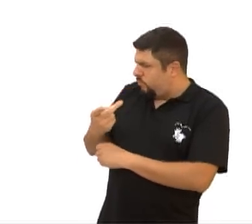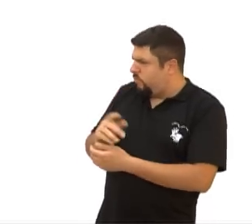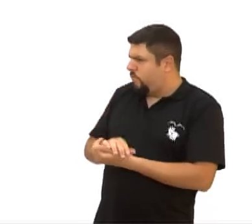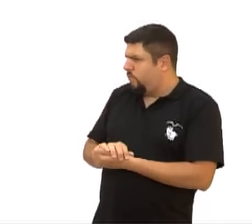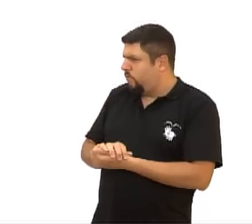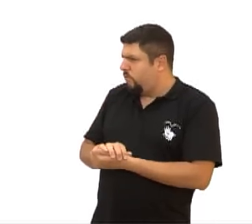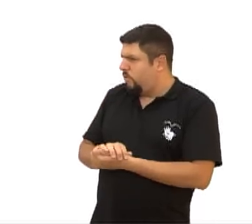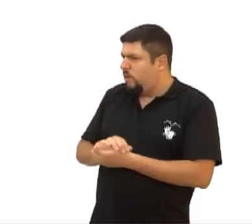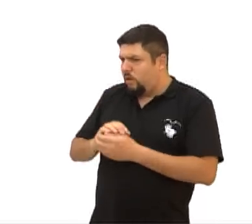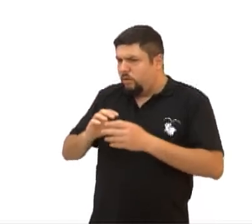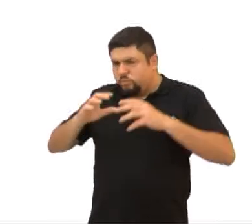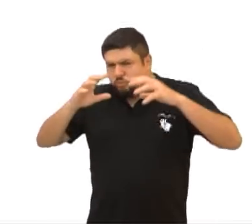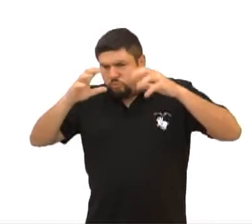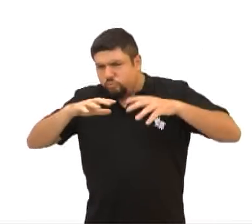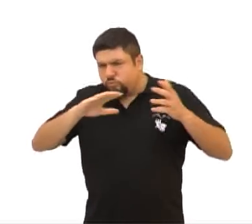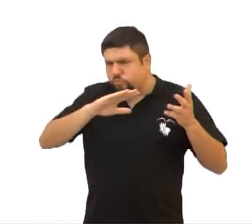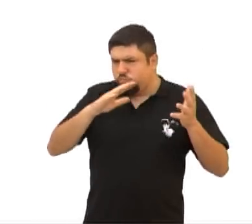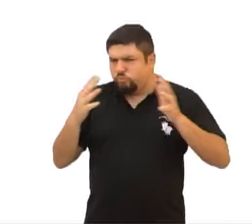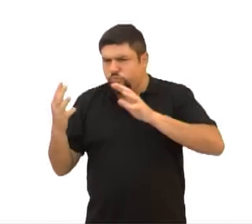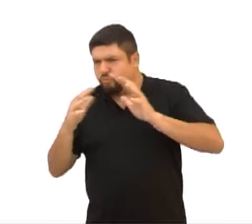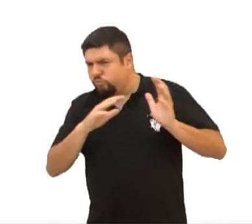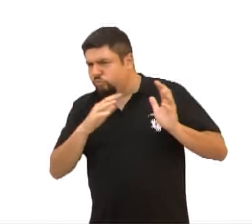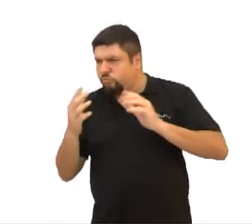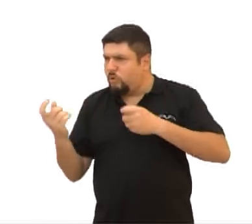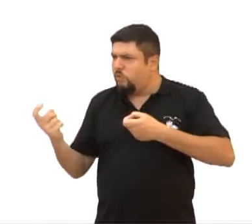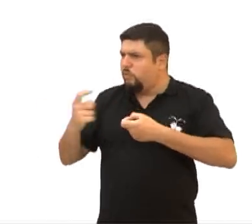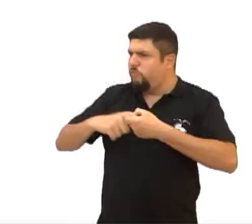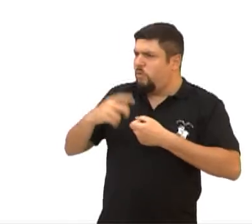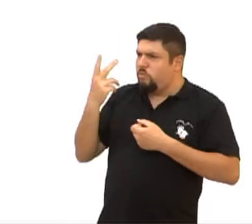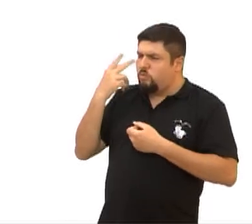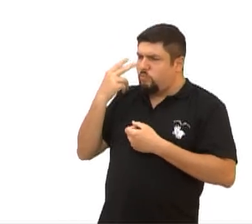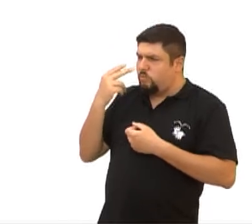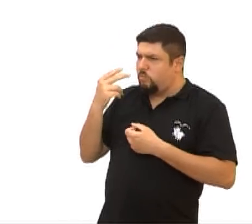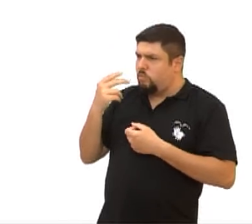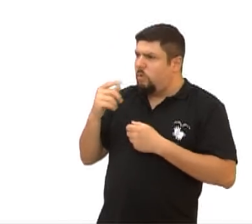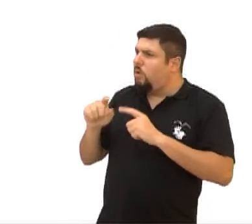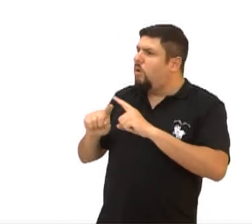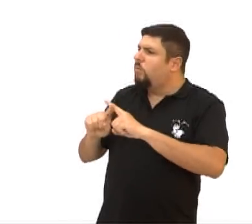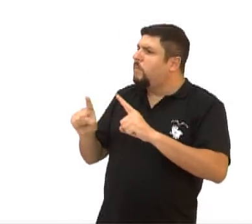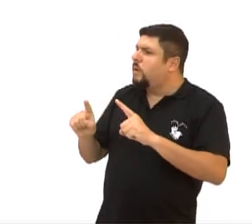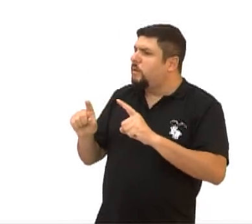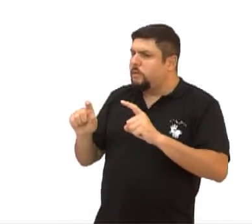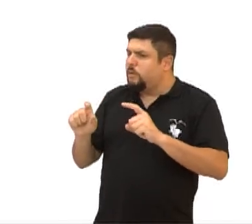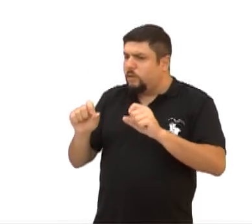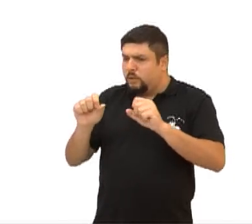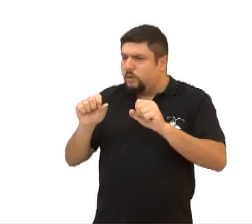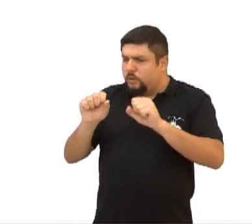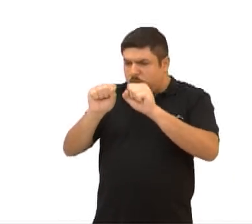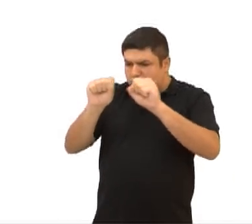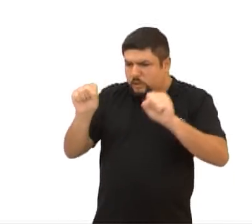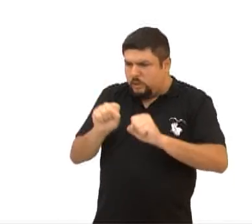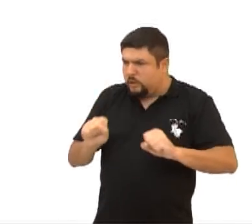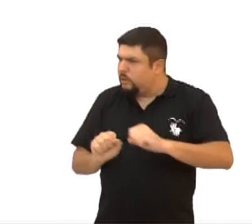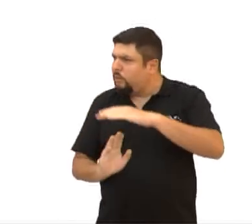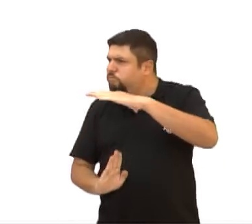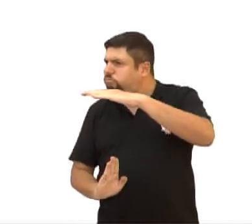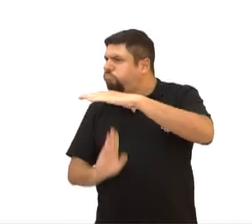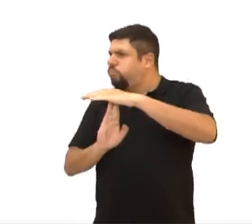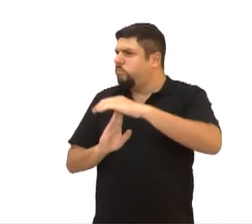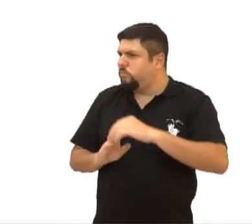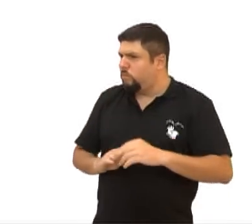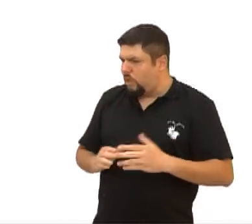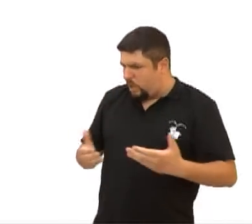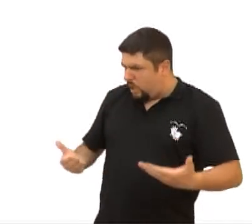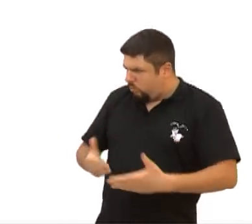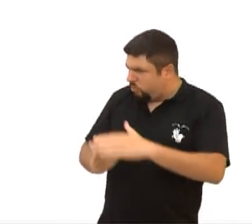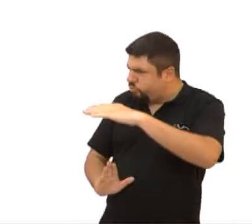condições meteorológicas se normalizassem, o sistema chegaria ao limite. Já estamos nesse limite